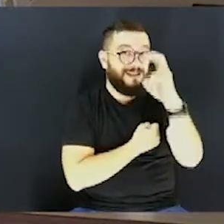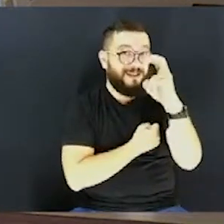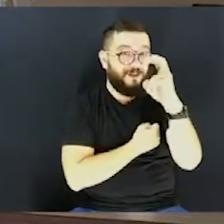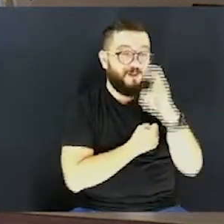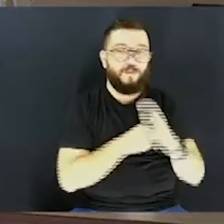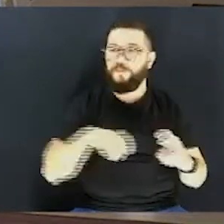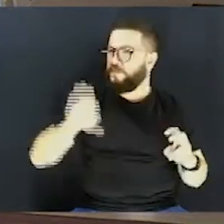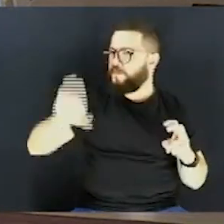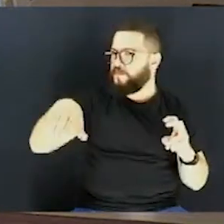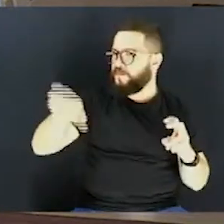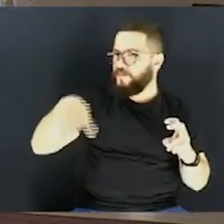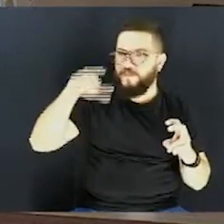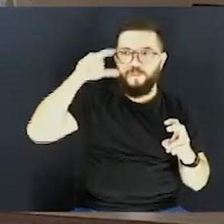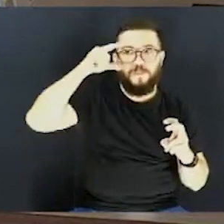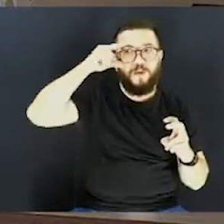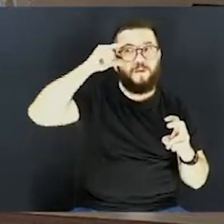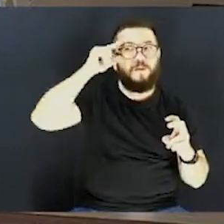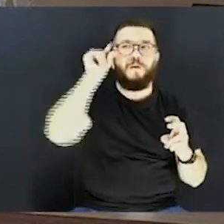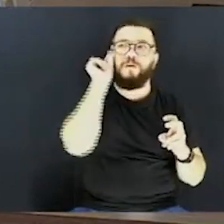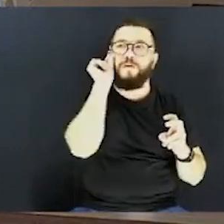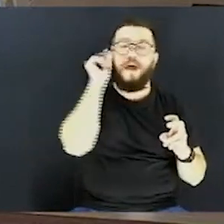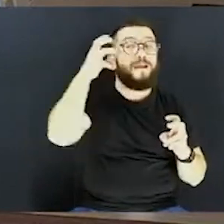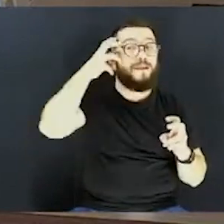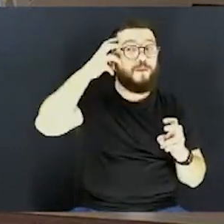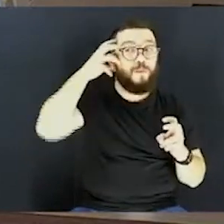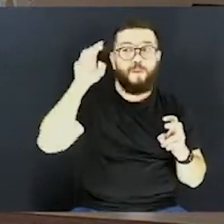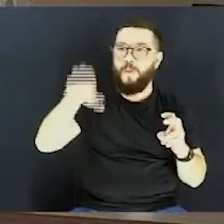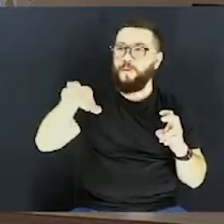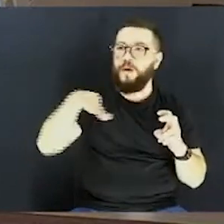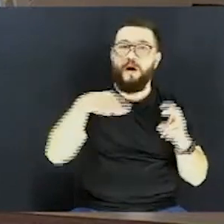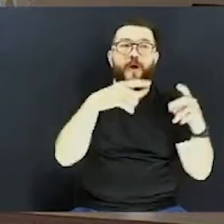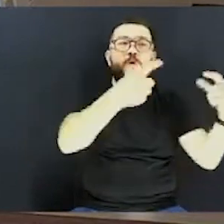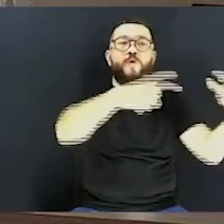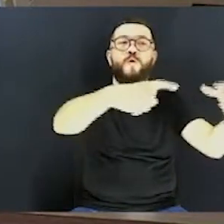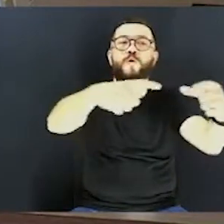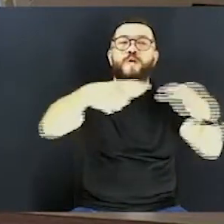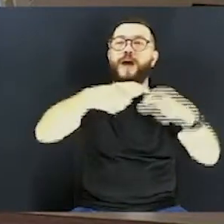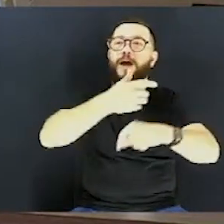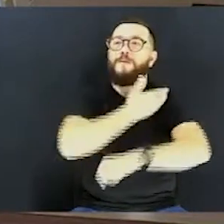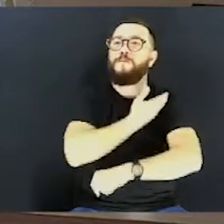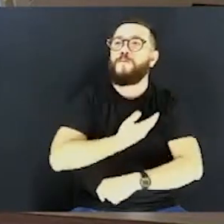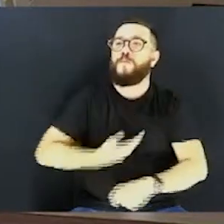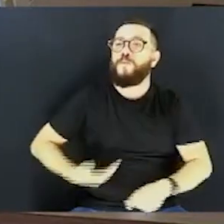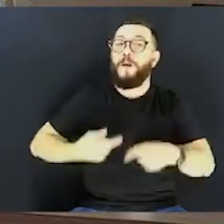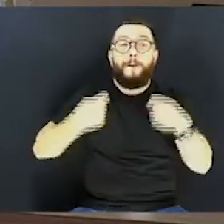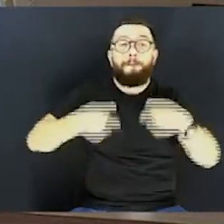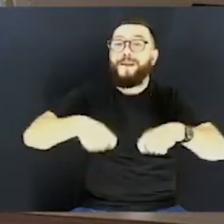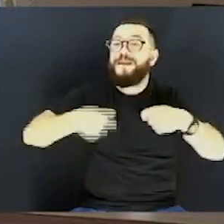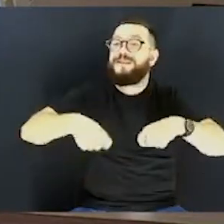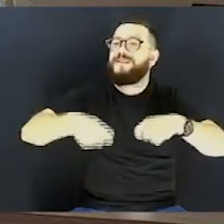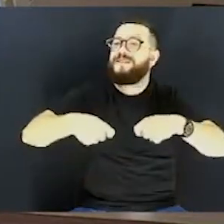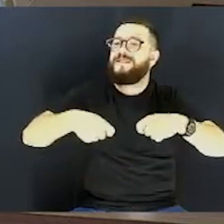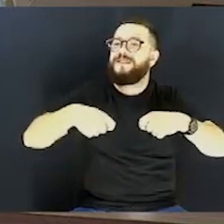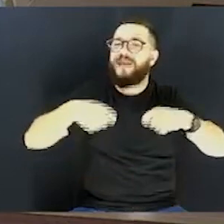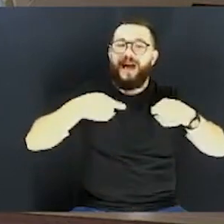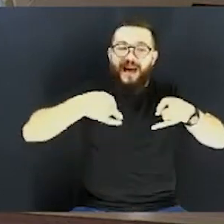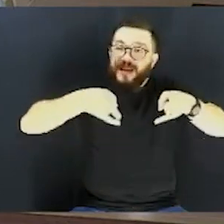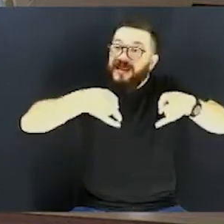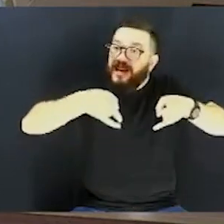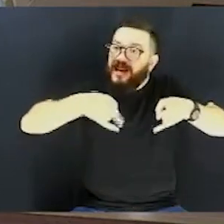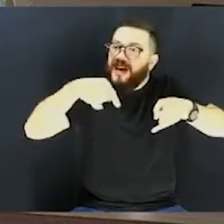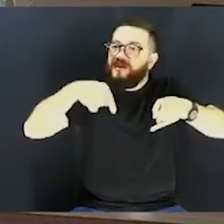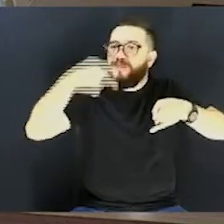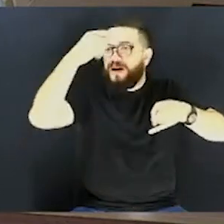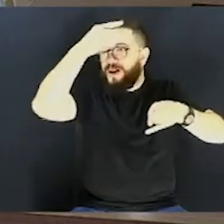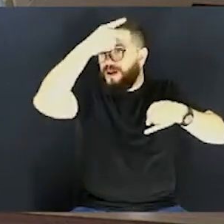consta a adaptação de espaços públicos para que tenham trocadores, para que tenham espaços adequados, para que as mães consigam fazer a